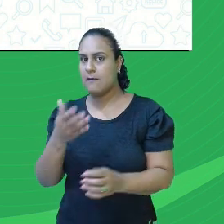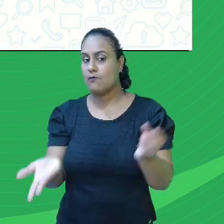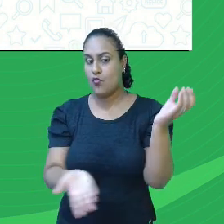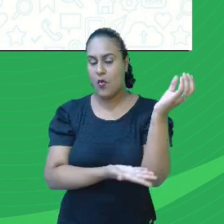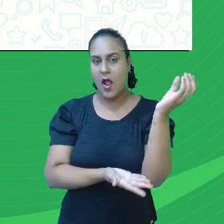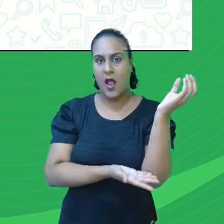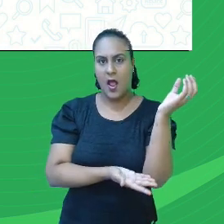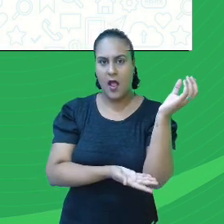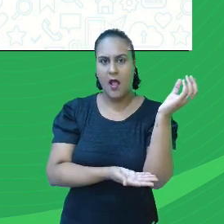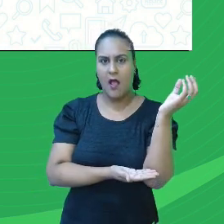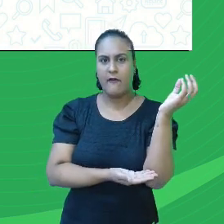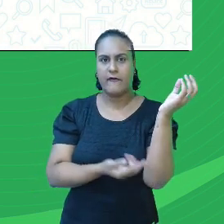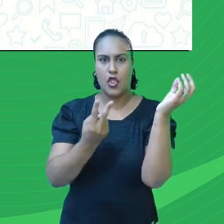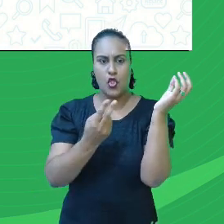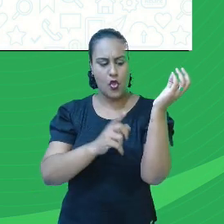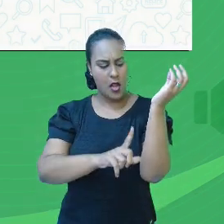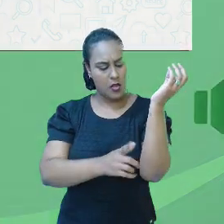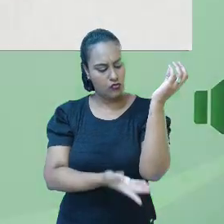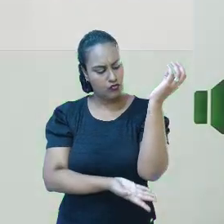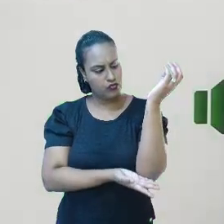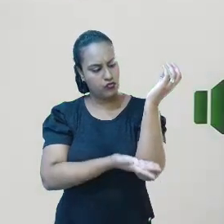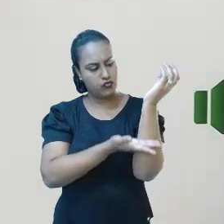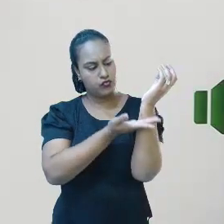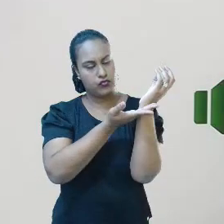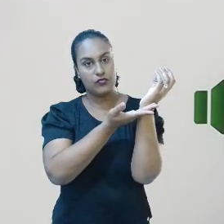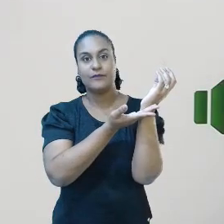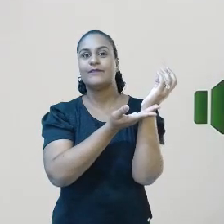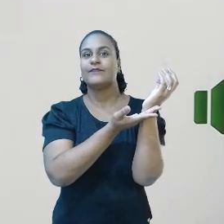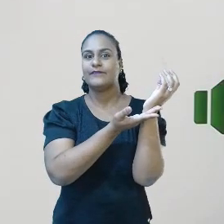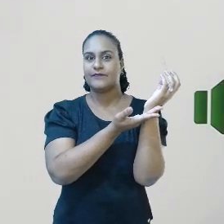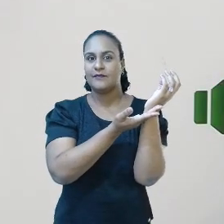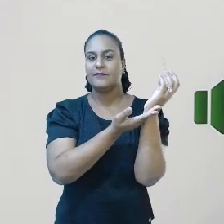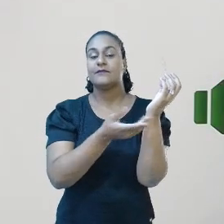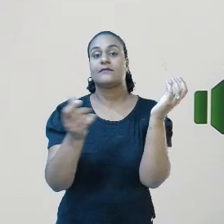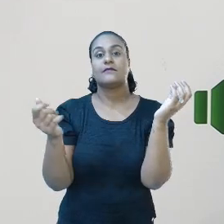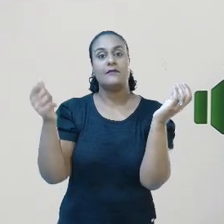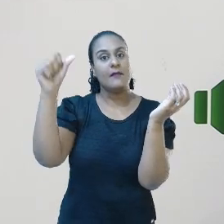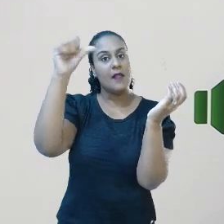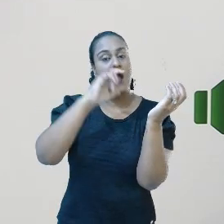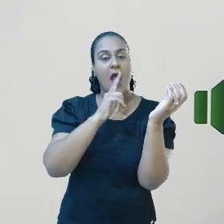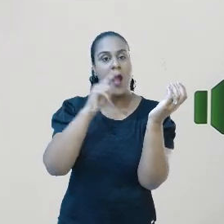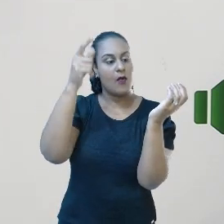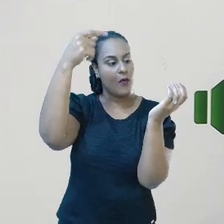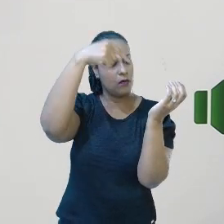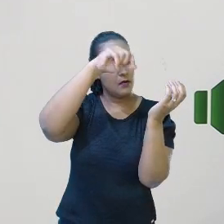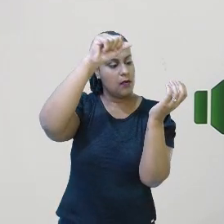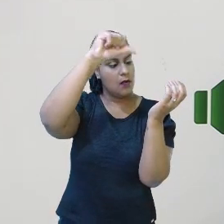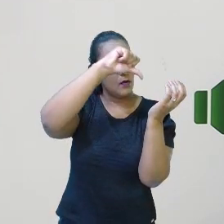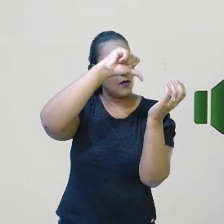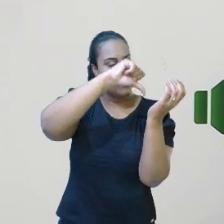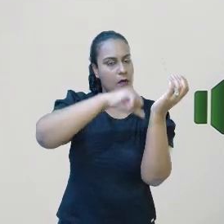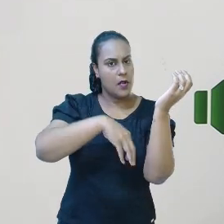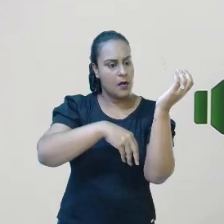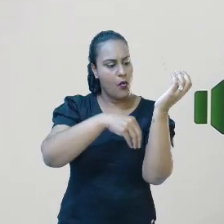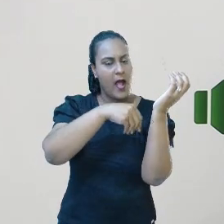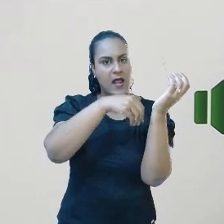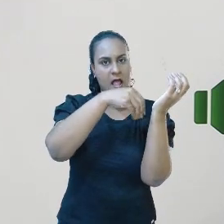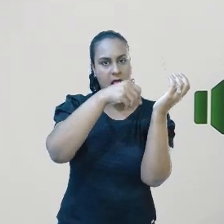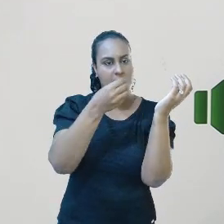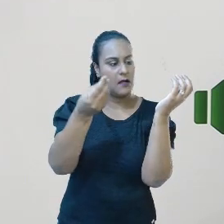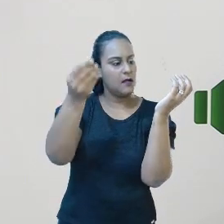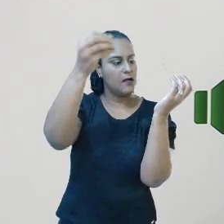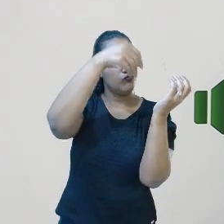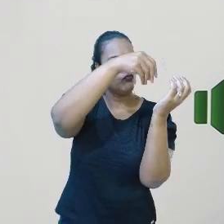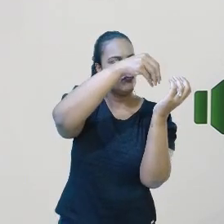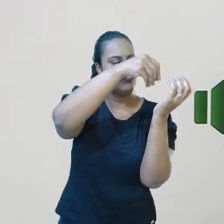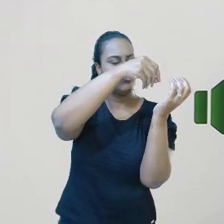de 2 litros, uma garrafa PET de 2 litros, enche ela de água e coloca areia. Você vai pegar essa garrafa e balançar. Balança,